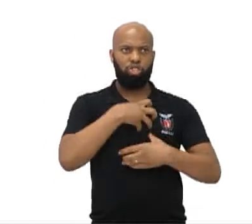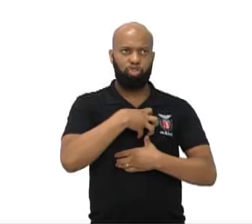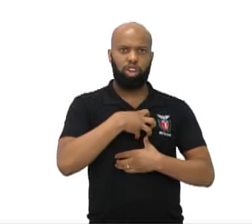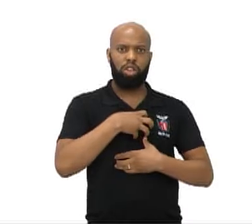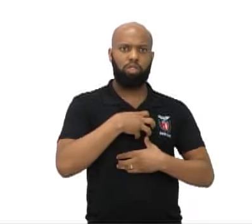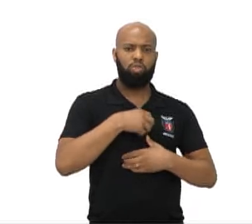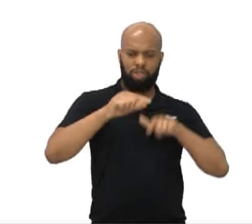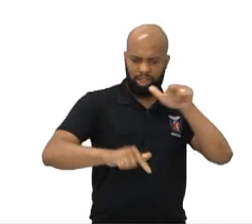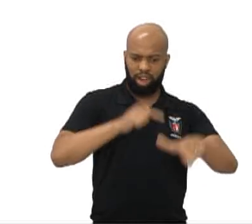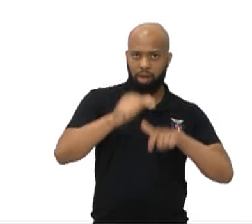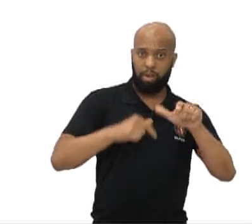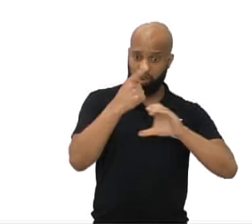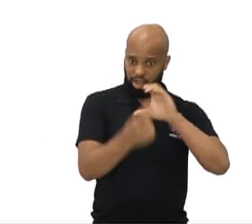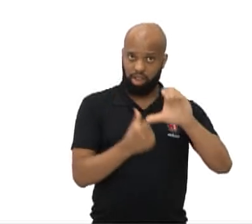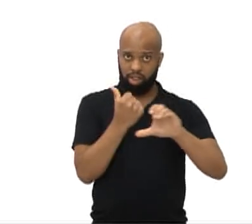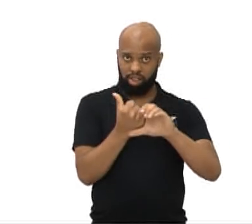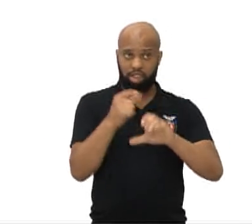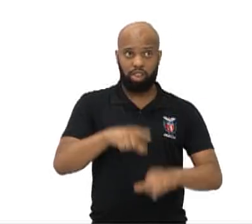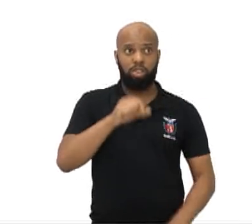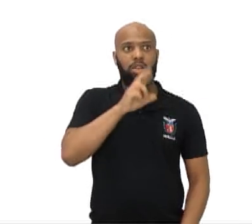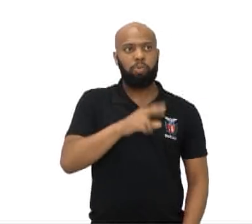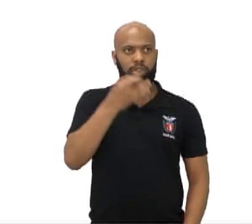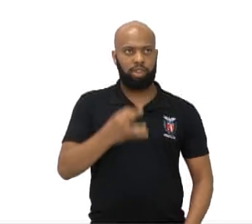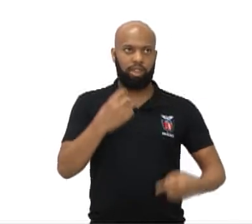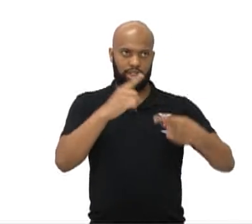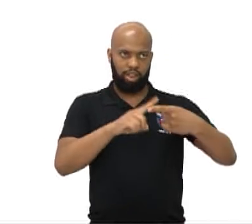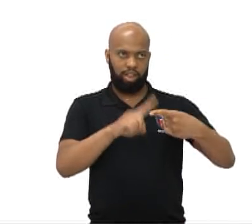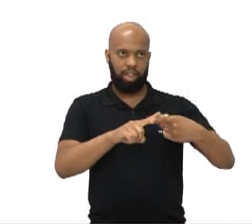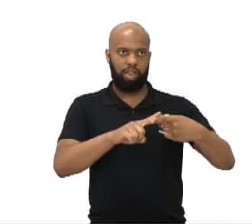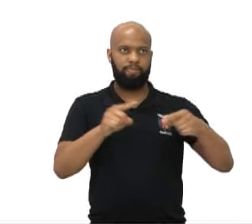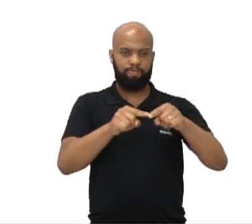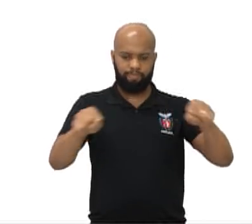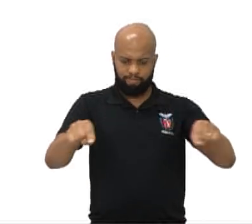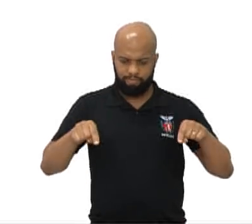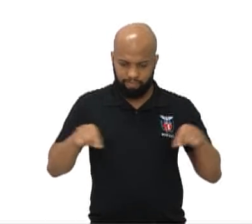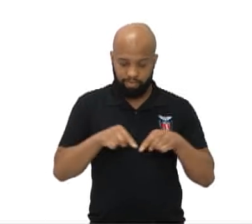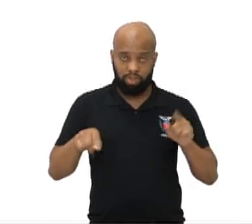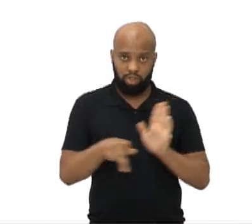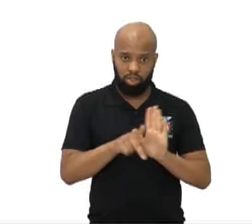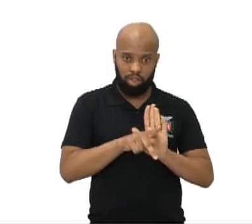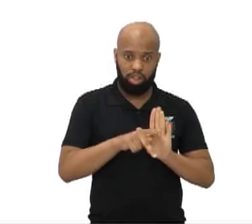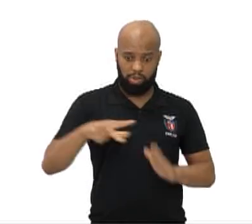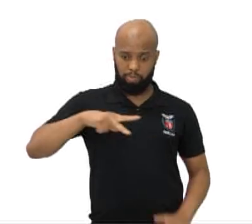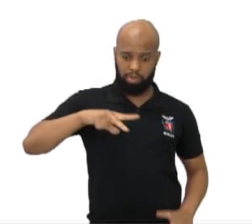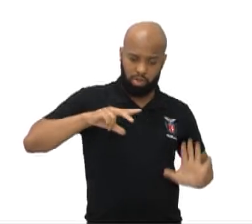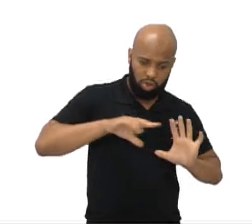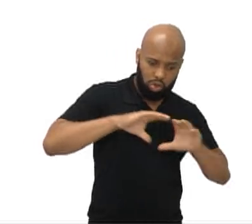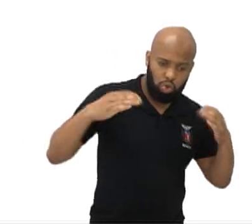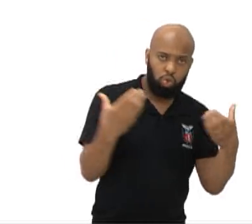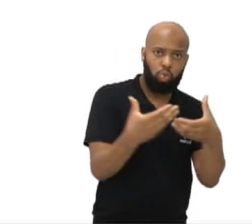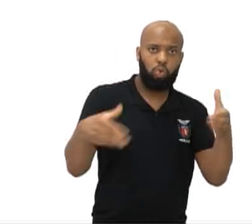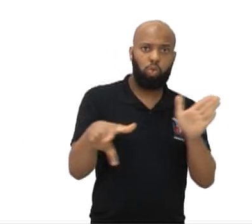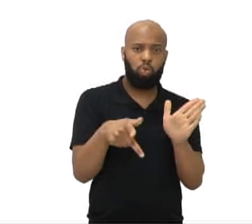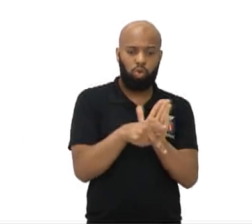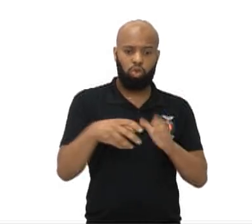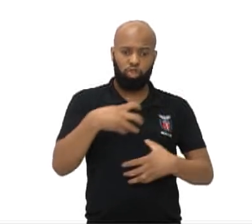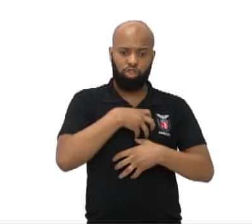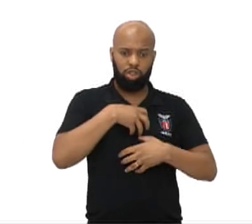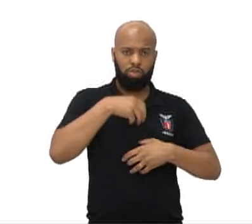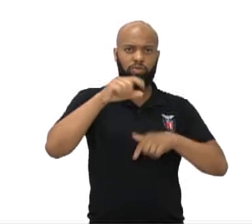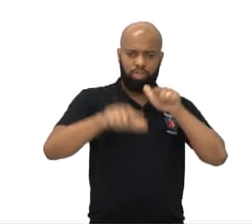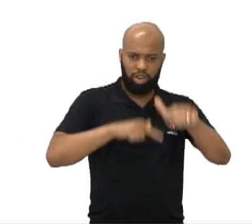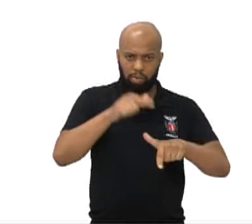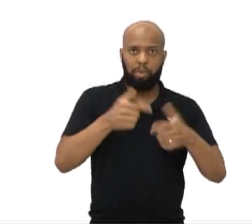de produção capitalista? Marque a alternativa correta. Letra A, propriedade privada coletiva dos meios de